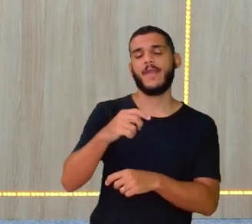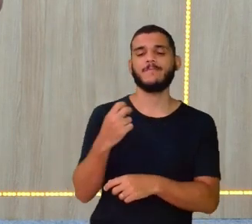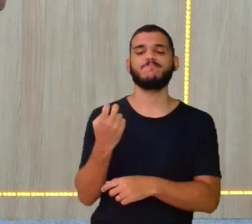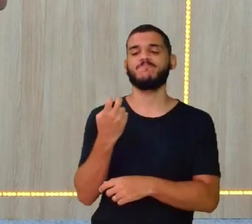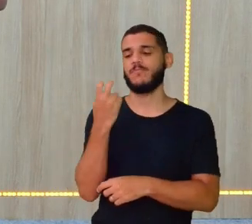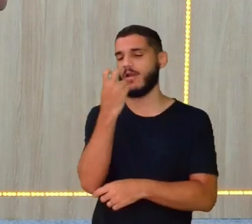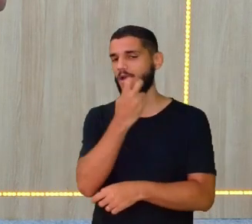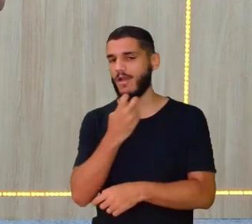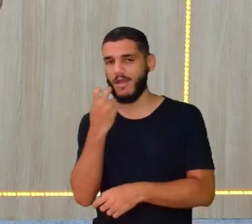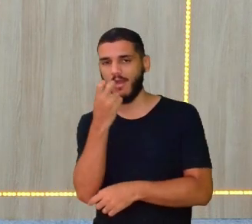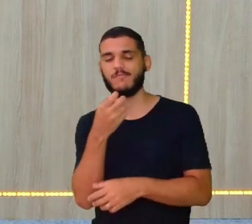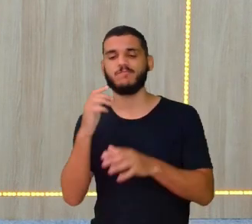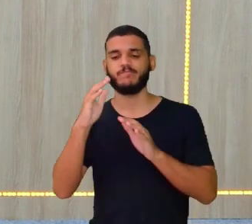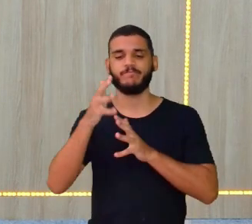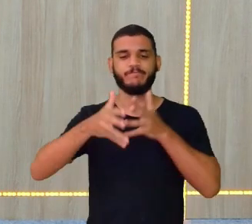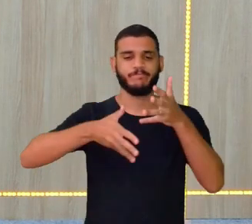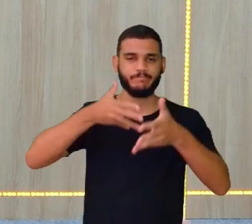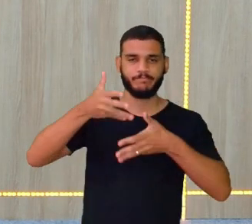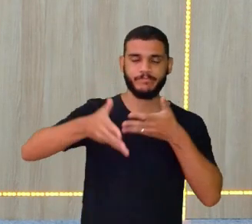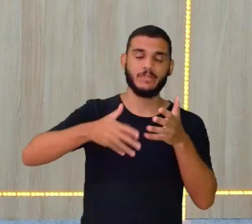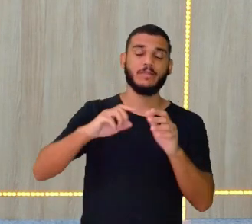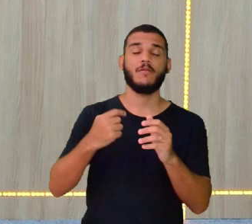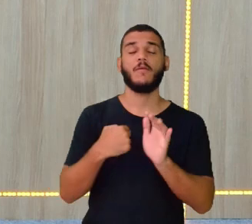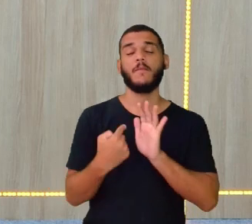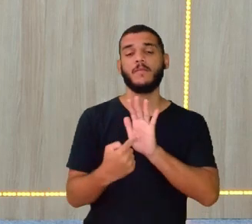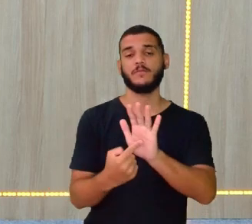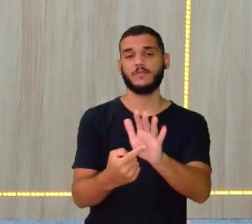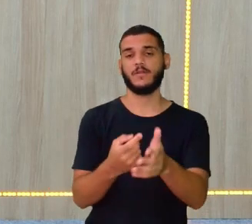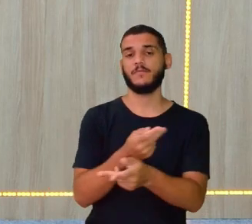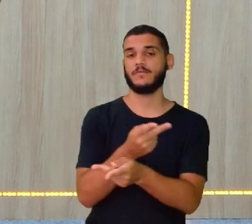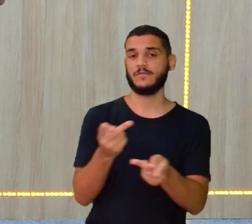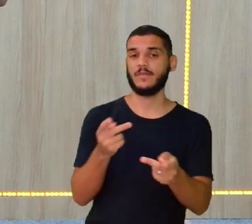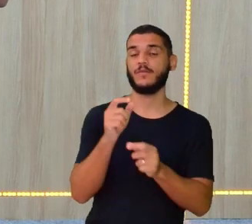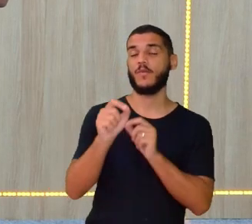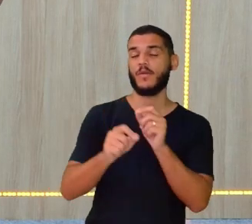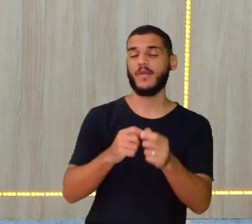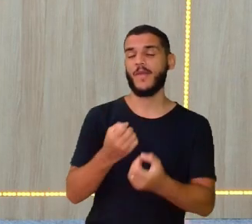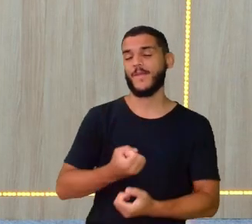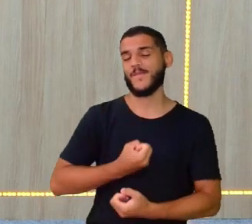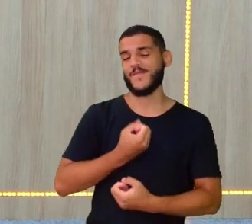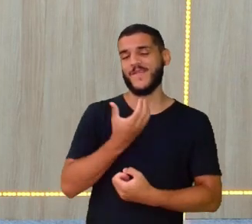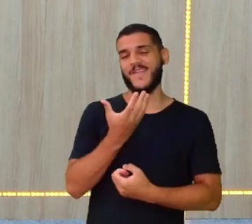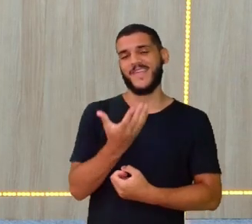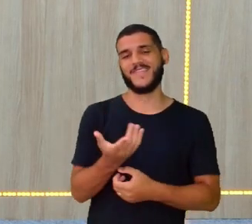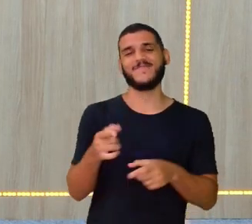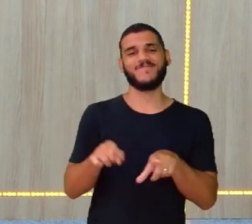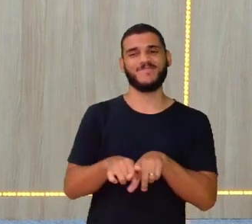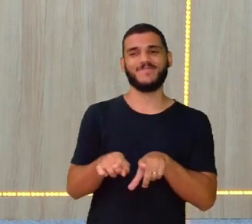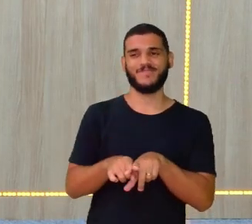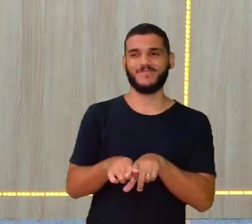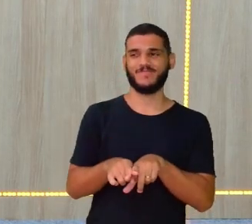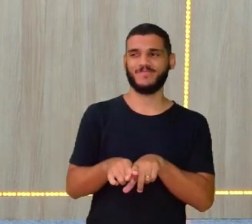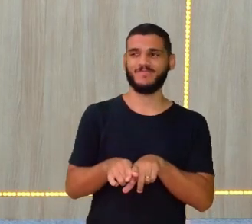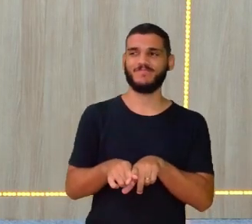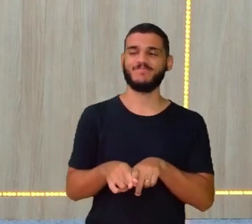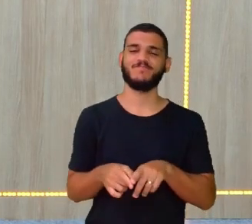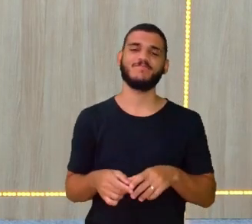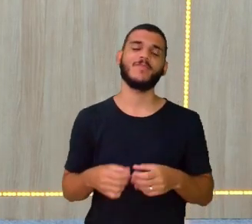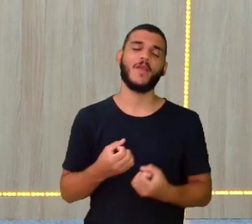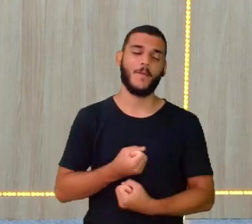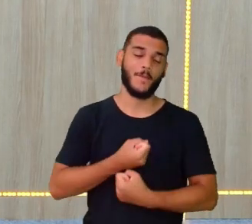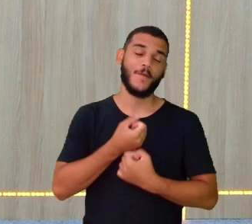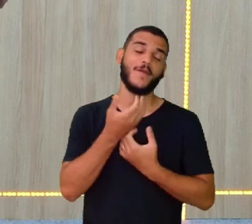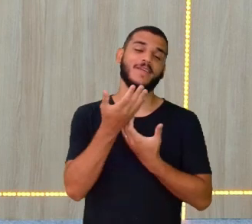oralidade. Então hoje eu trago para vocês um poema, não é? Uma poesia, não um poema, mas